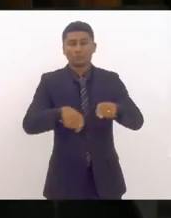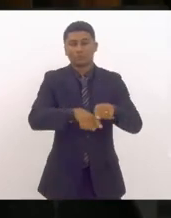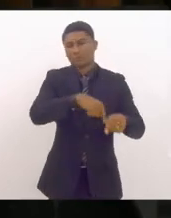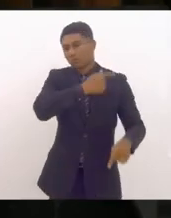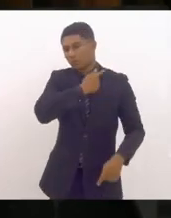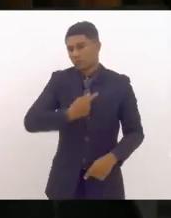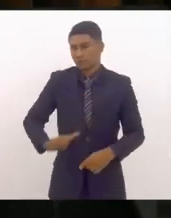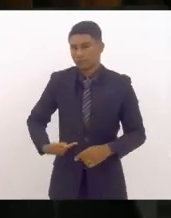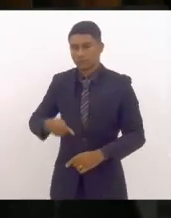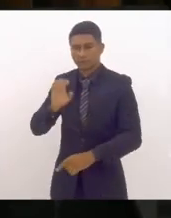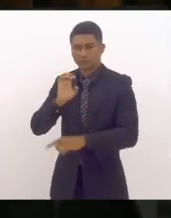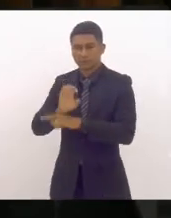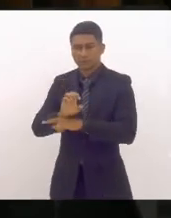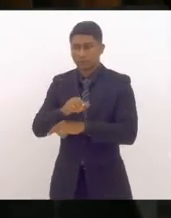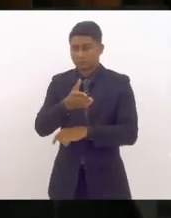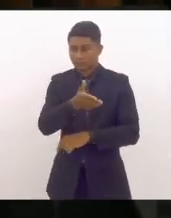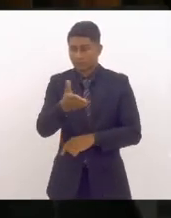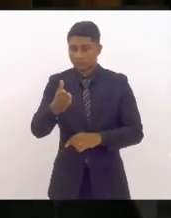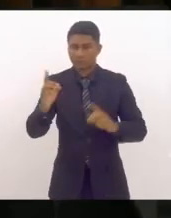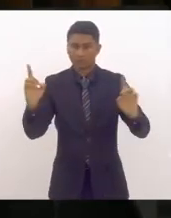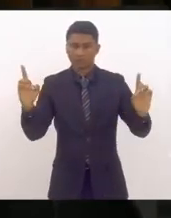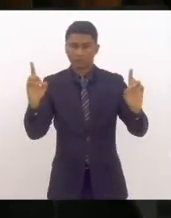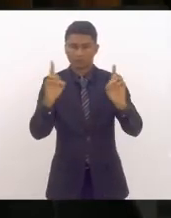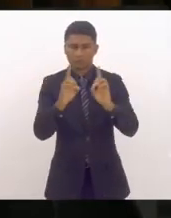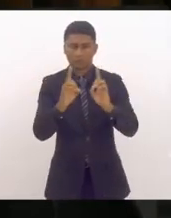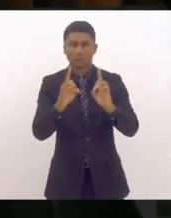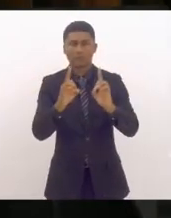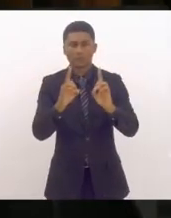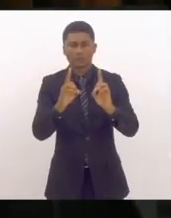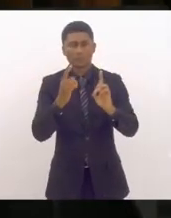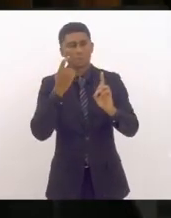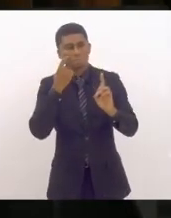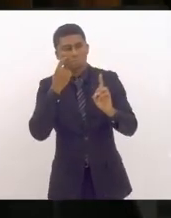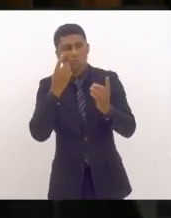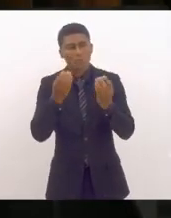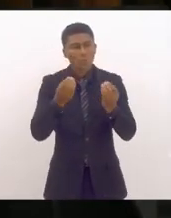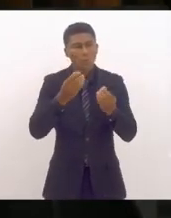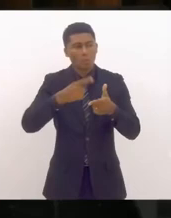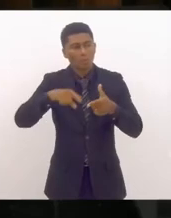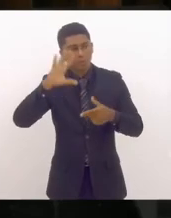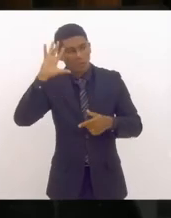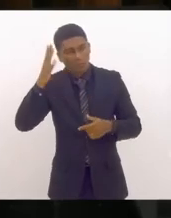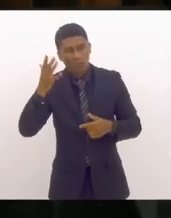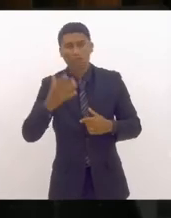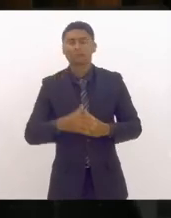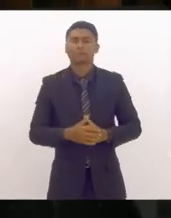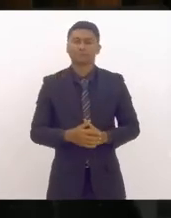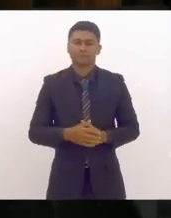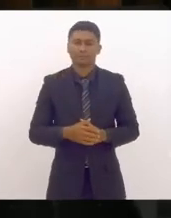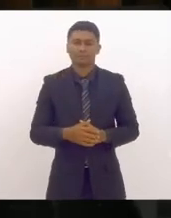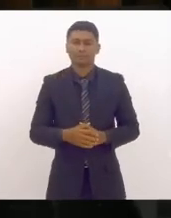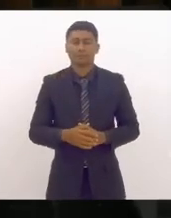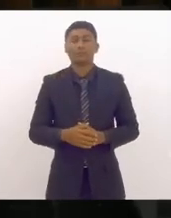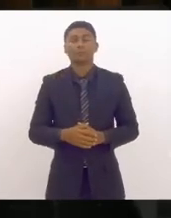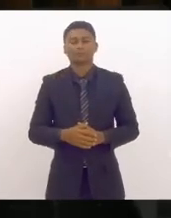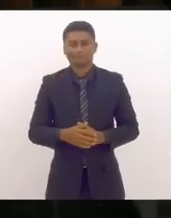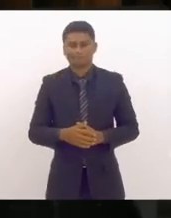Estado, a sentar à mesa para buscar uma solução. Solução que foi